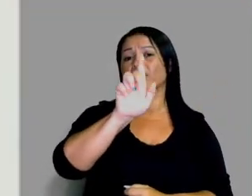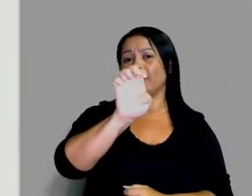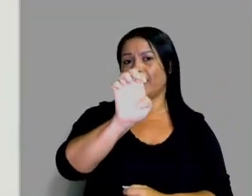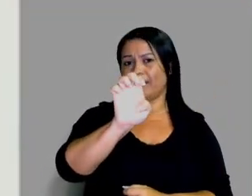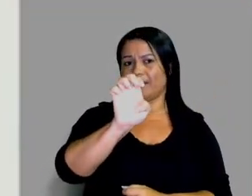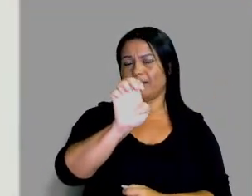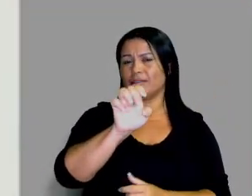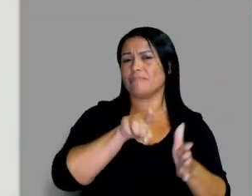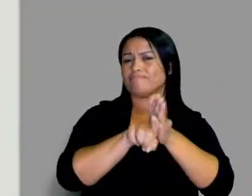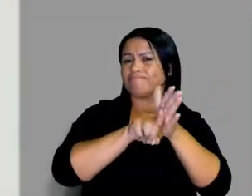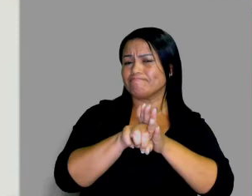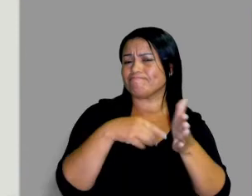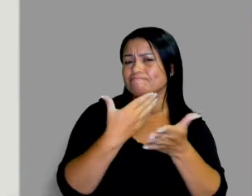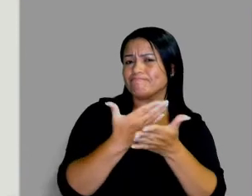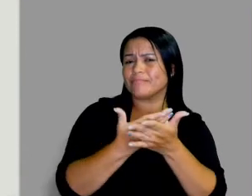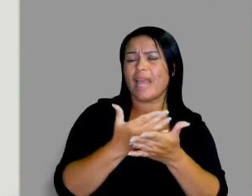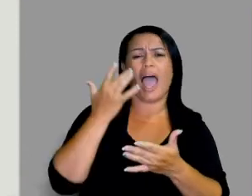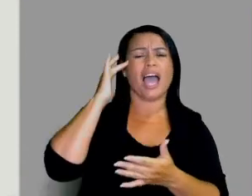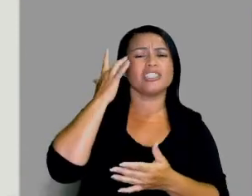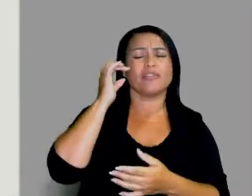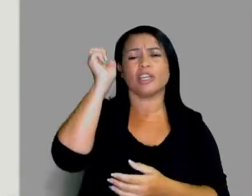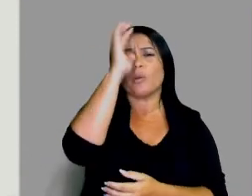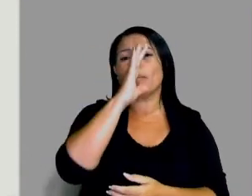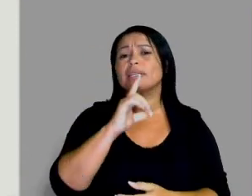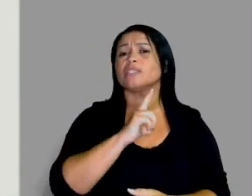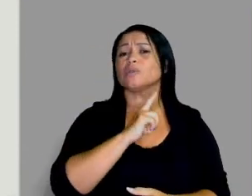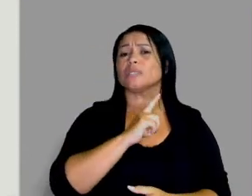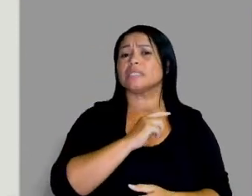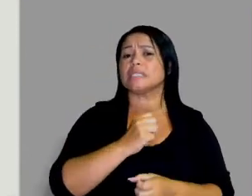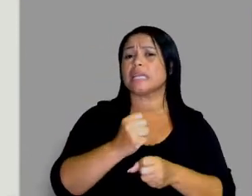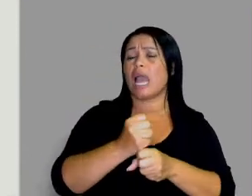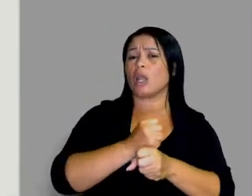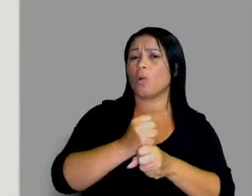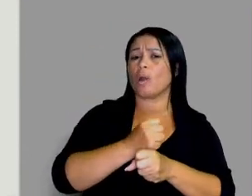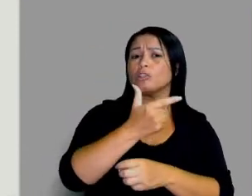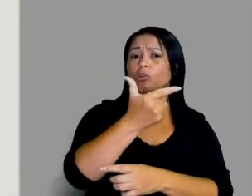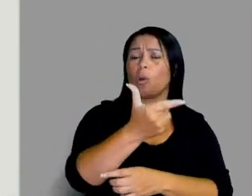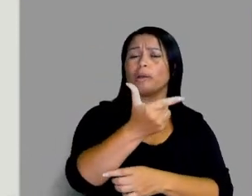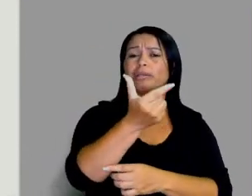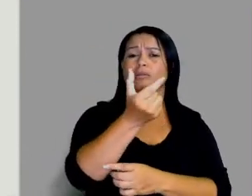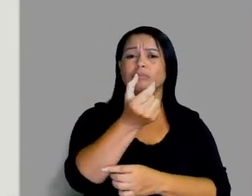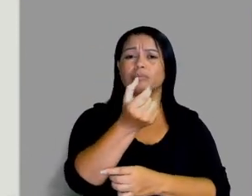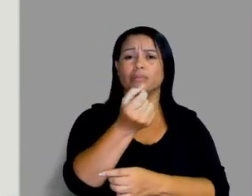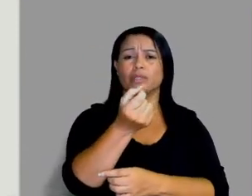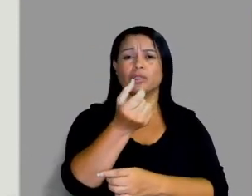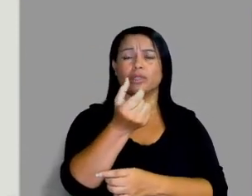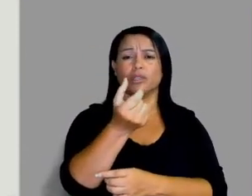IBGE, estimava que o Brasil tinha, no ano de